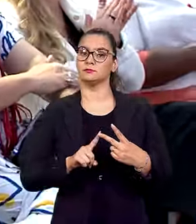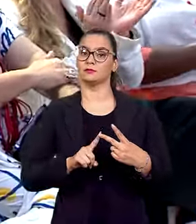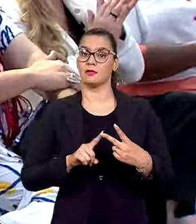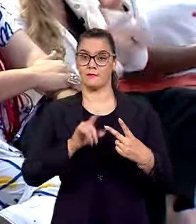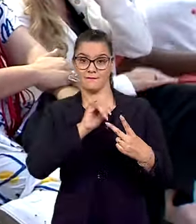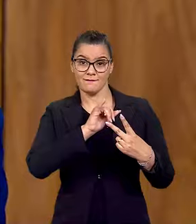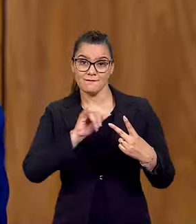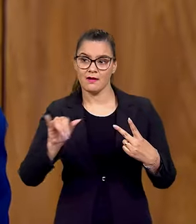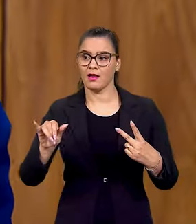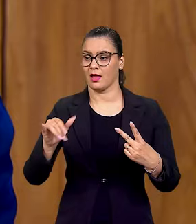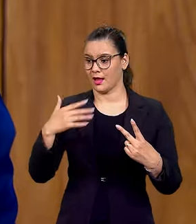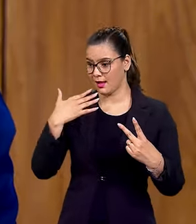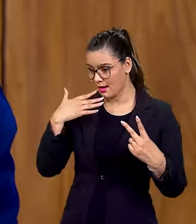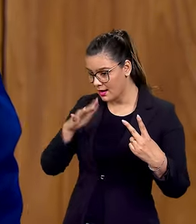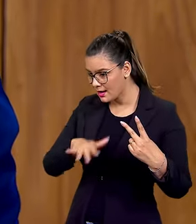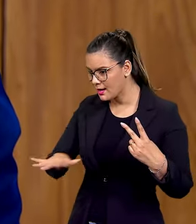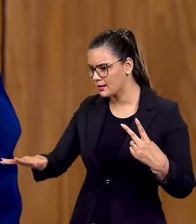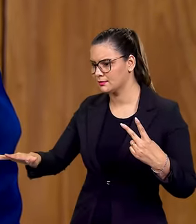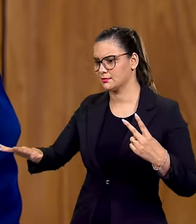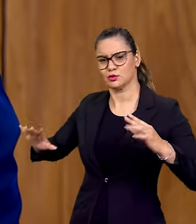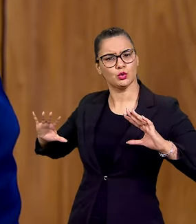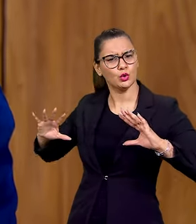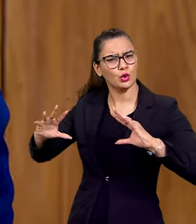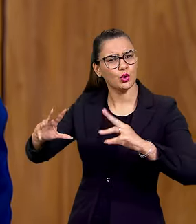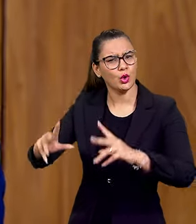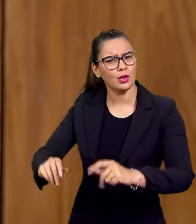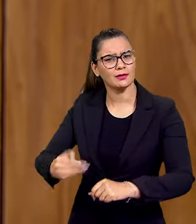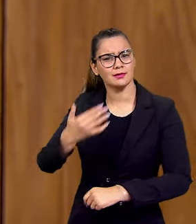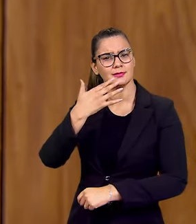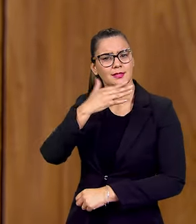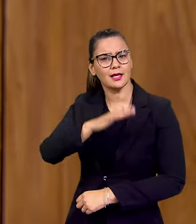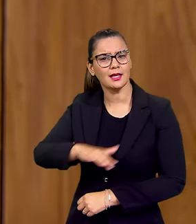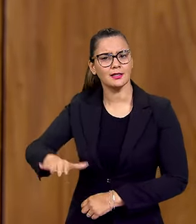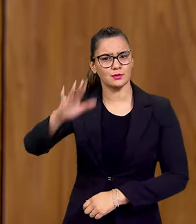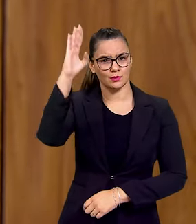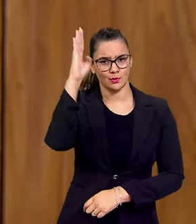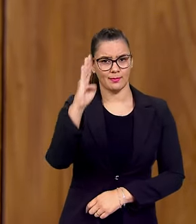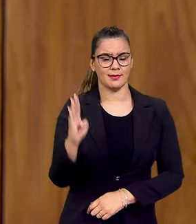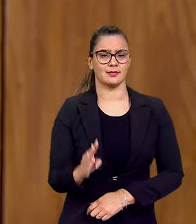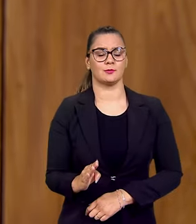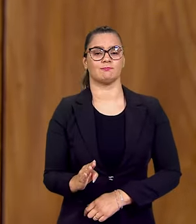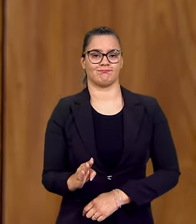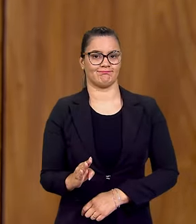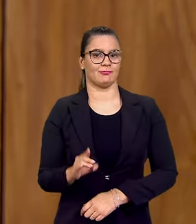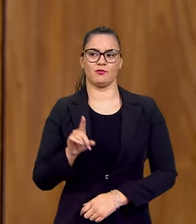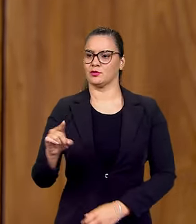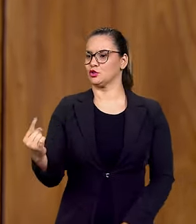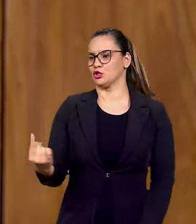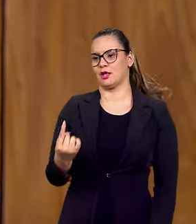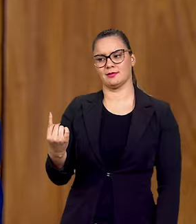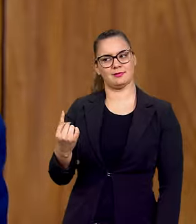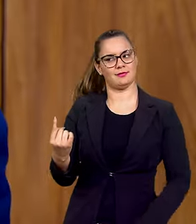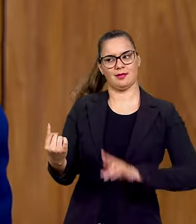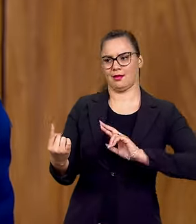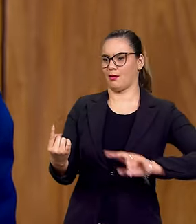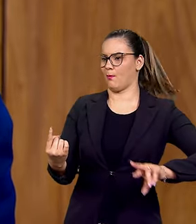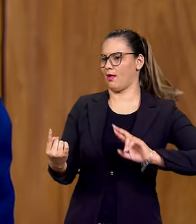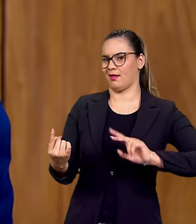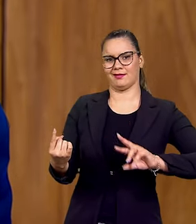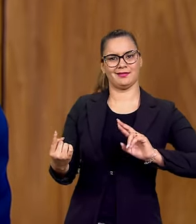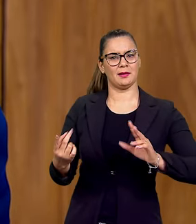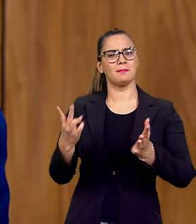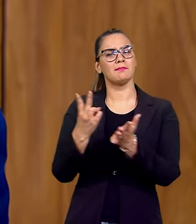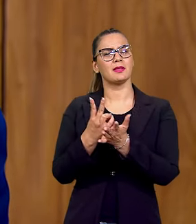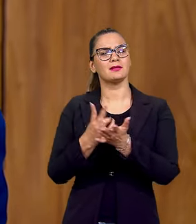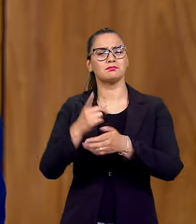E a segunda é dizer para estas crianças e todas as crianças do Brasil que elas não estão